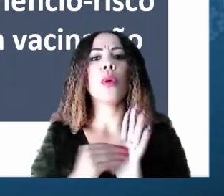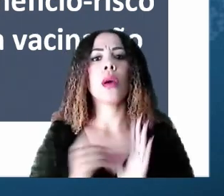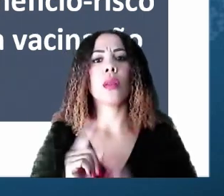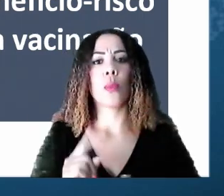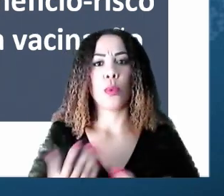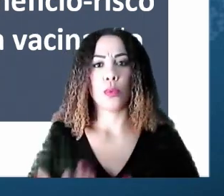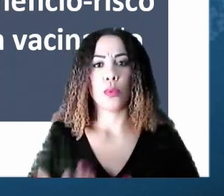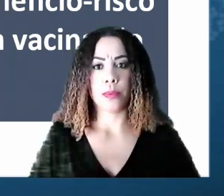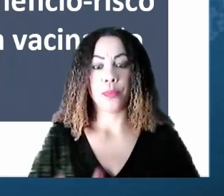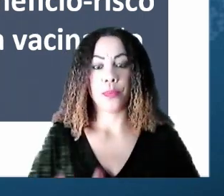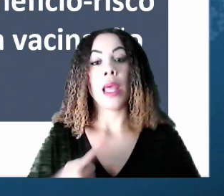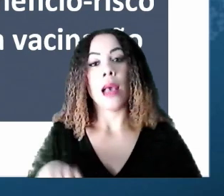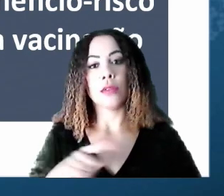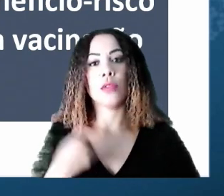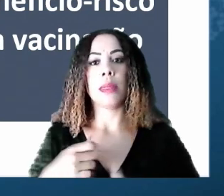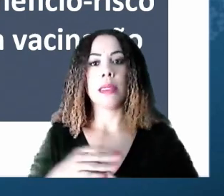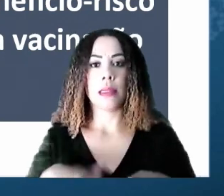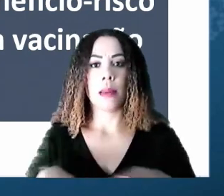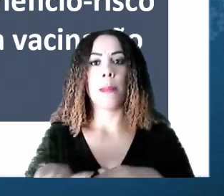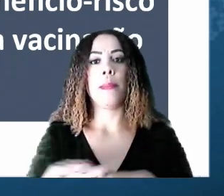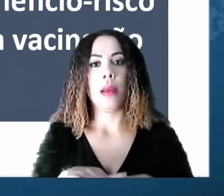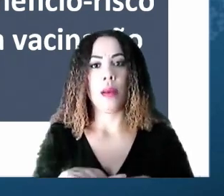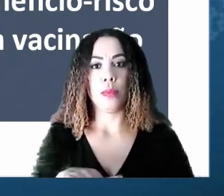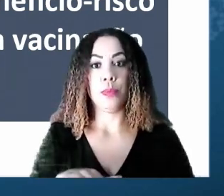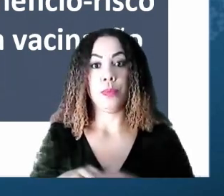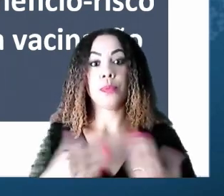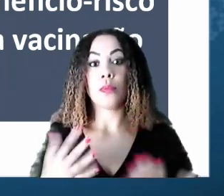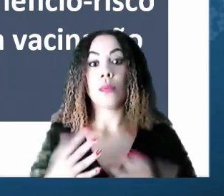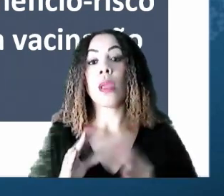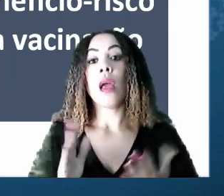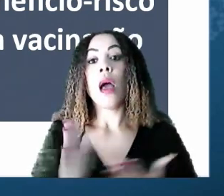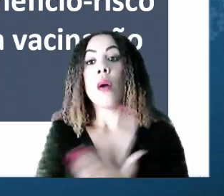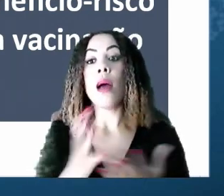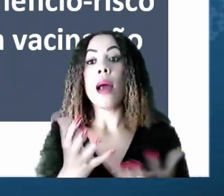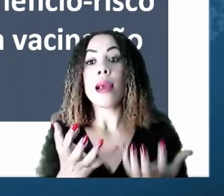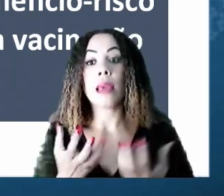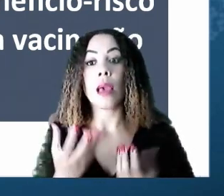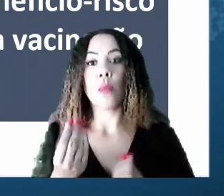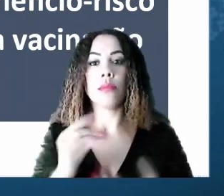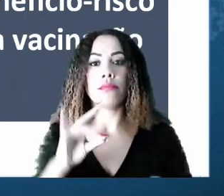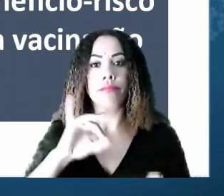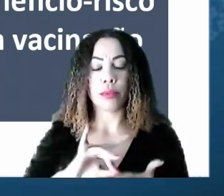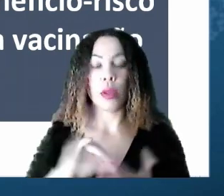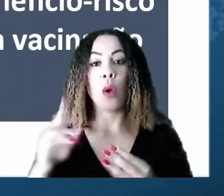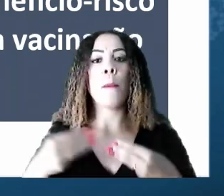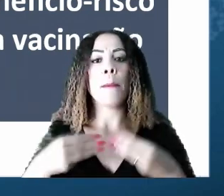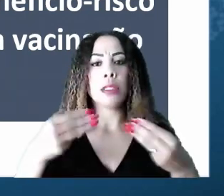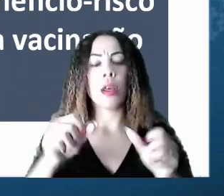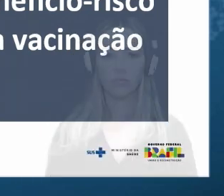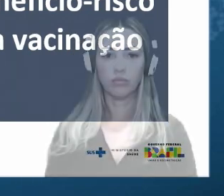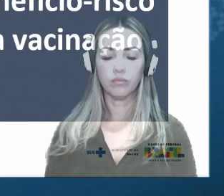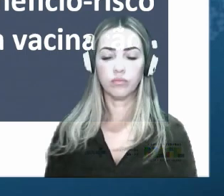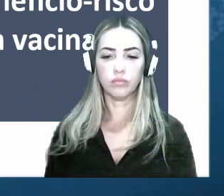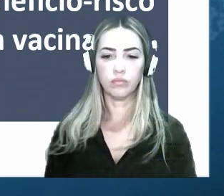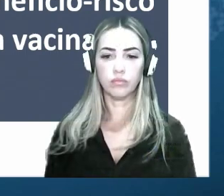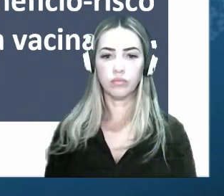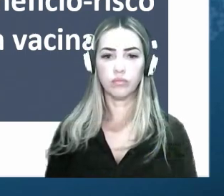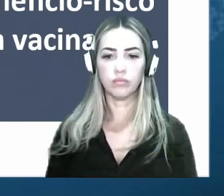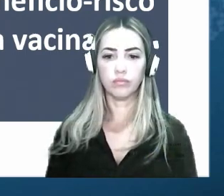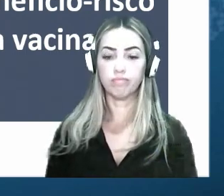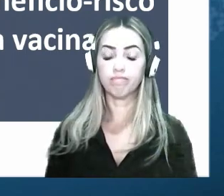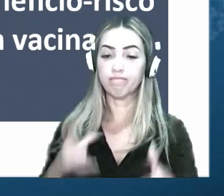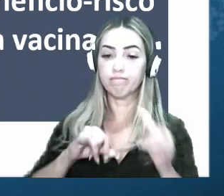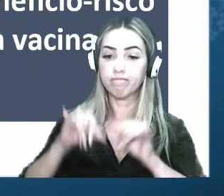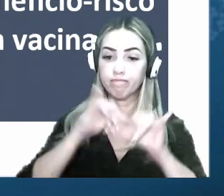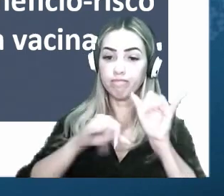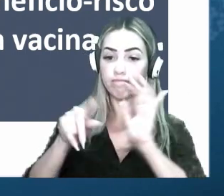dar esse passo. E veja, aqueles que querem muito, de fato, o Ministério fez o que pôde com a capacidade produtiva do laboratório produtor